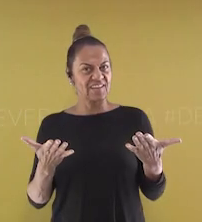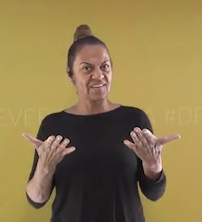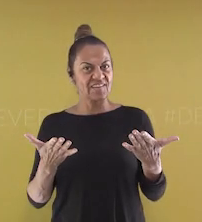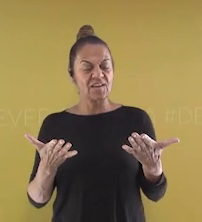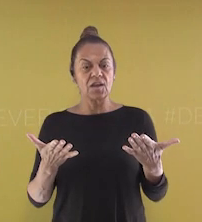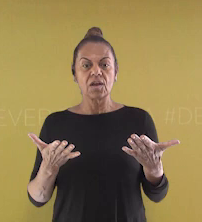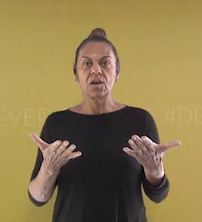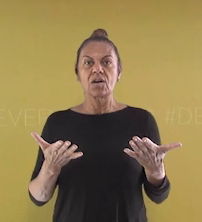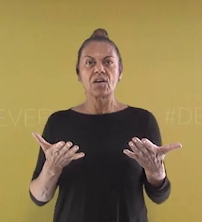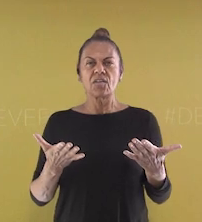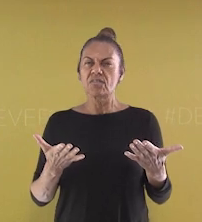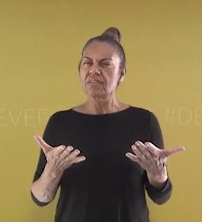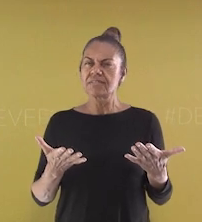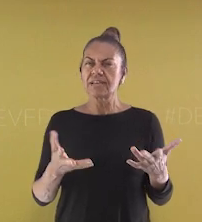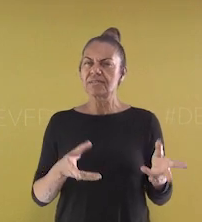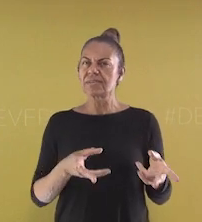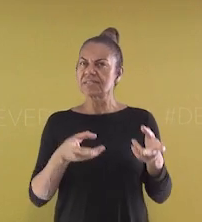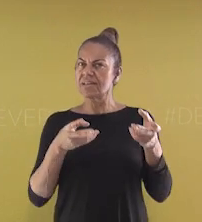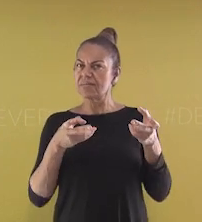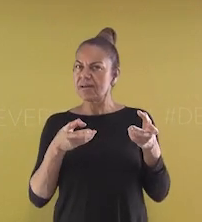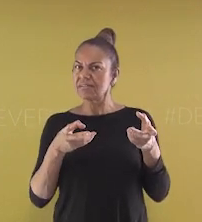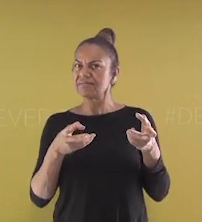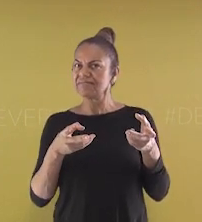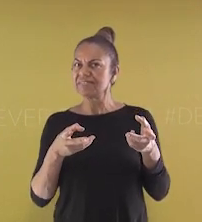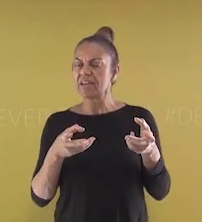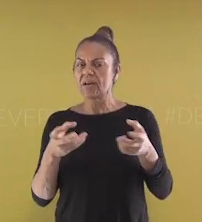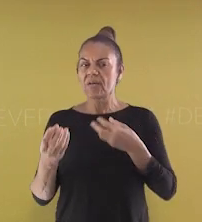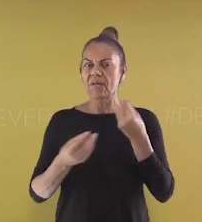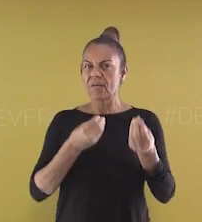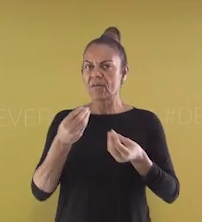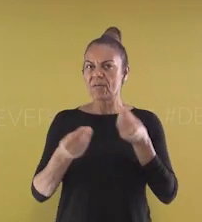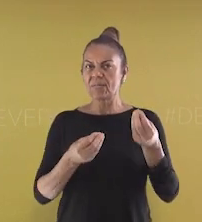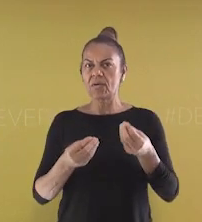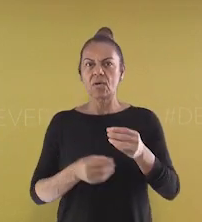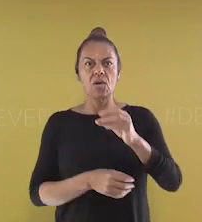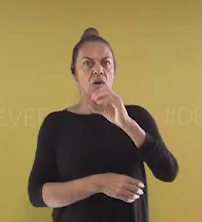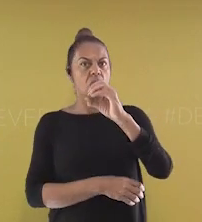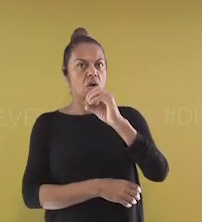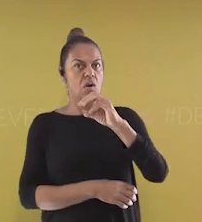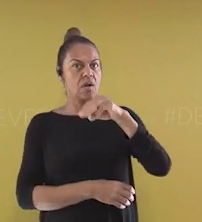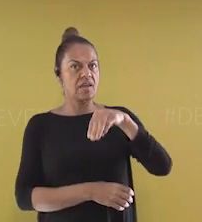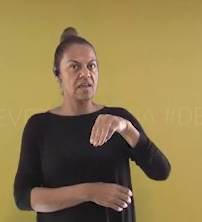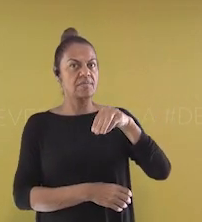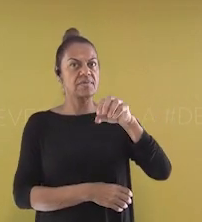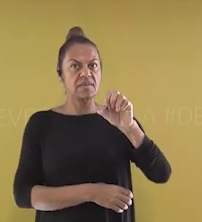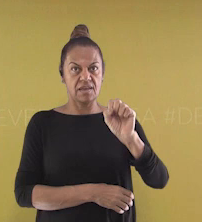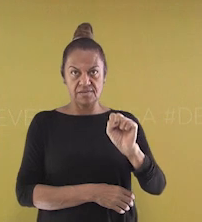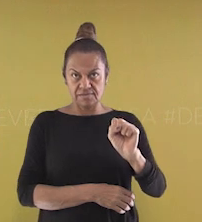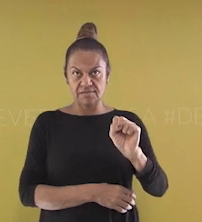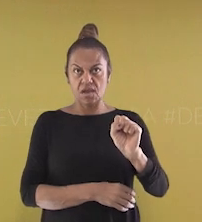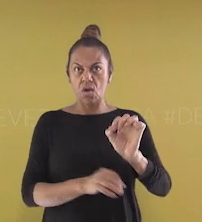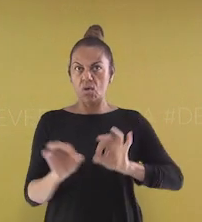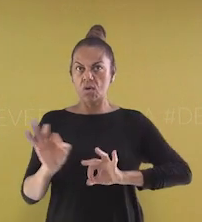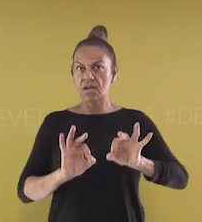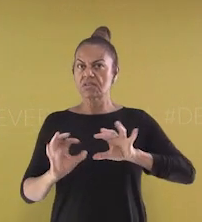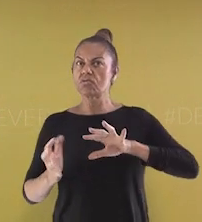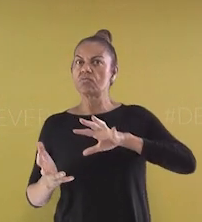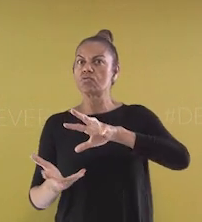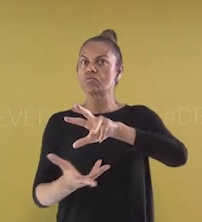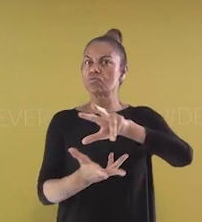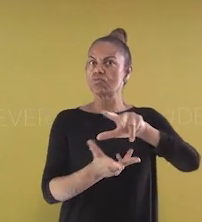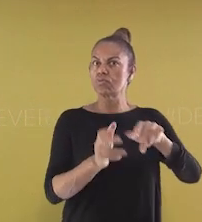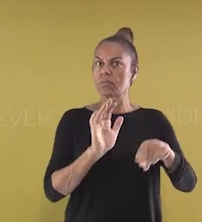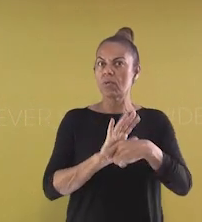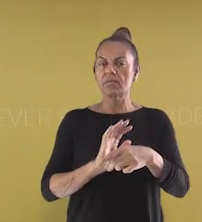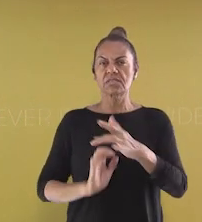E então, chegaram à conclusão? Observe o que diz a OMS, a Organização Mundial de